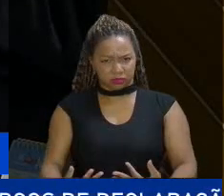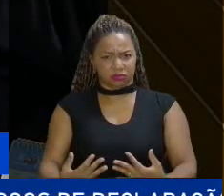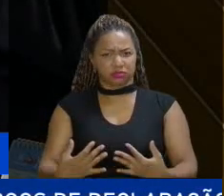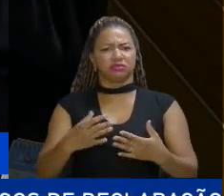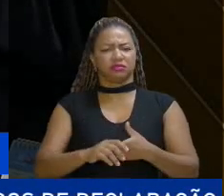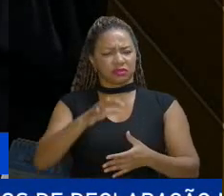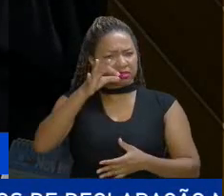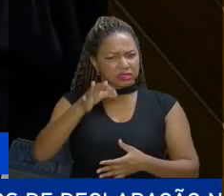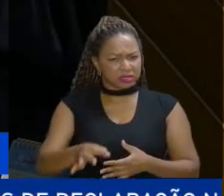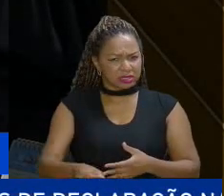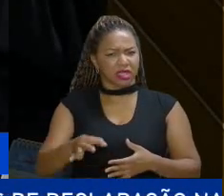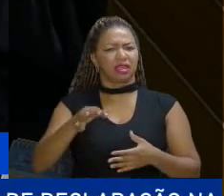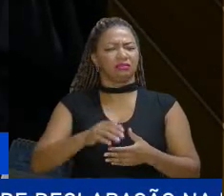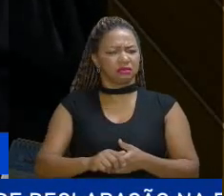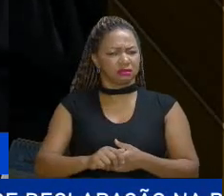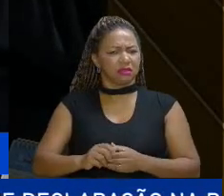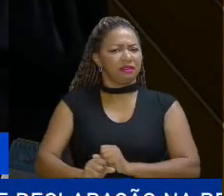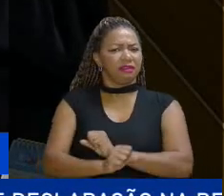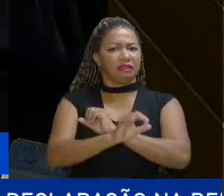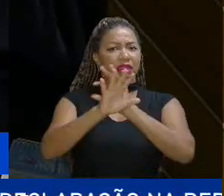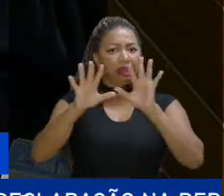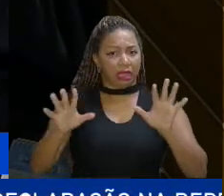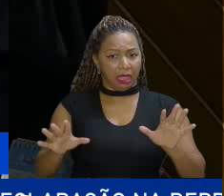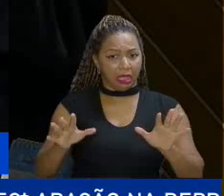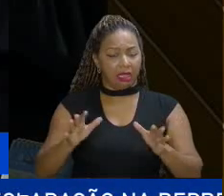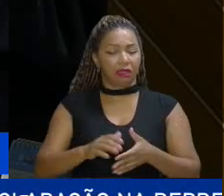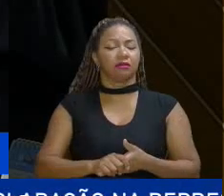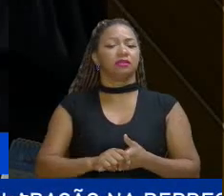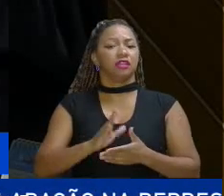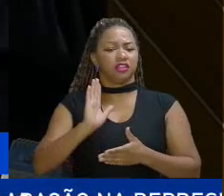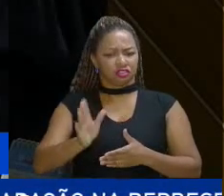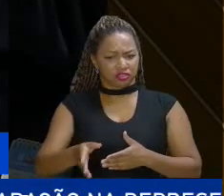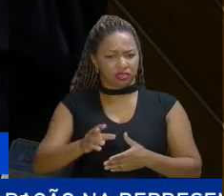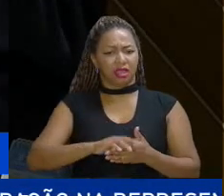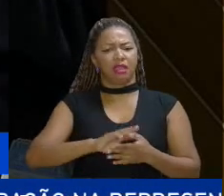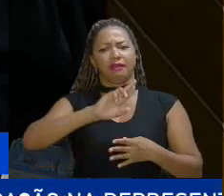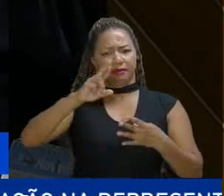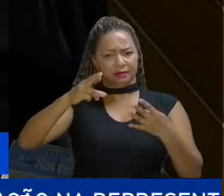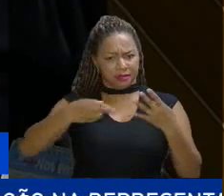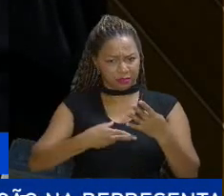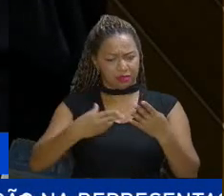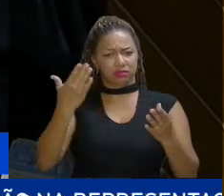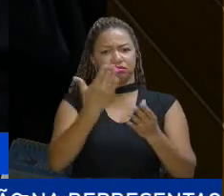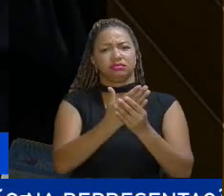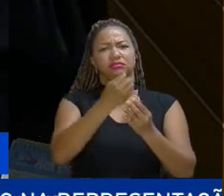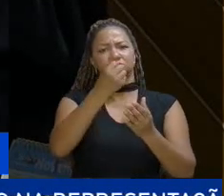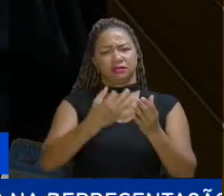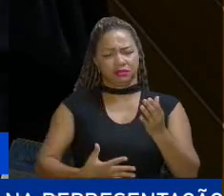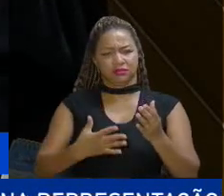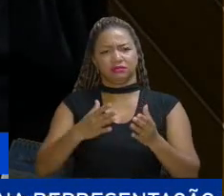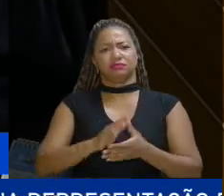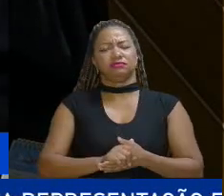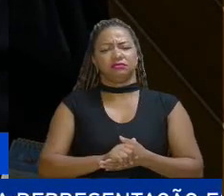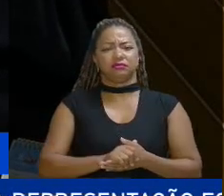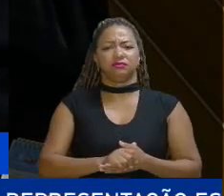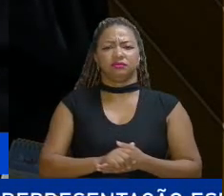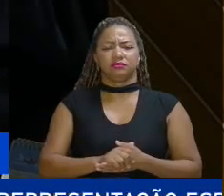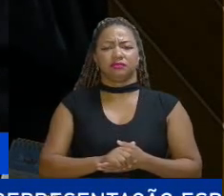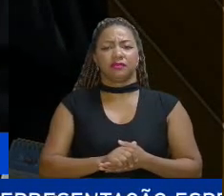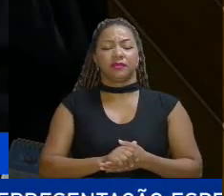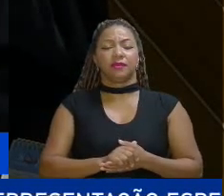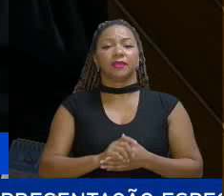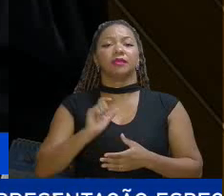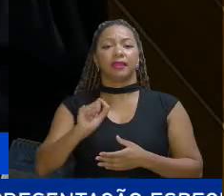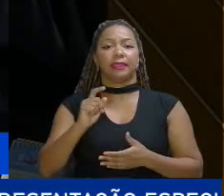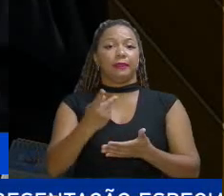considerados preclusos de forma expressa e, pasmem, citados na petição de recurso deste embargo, do próprio autor embargante.